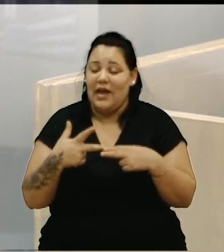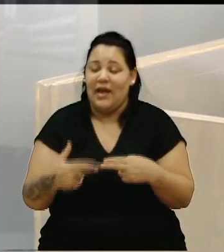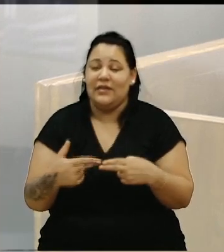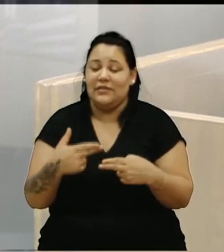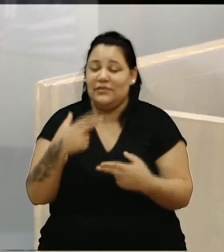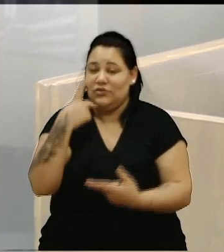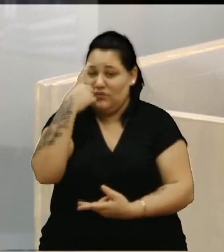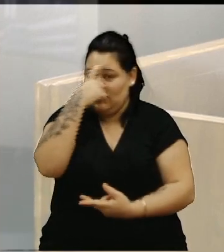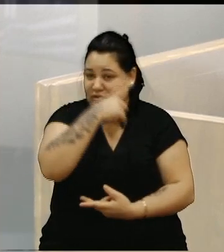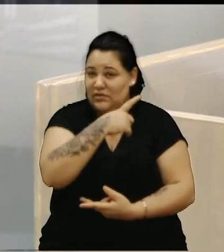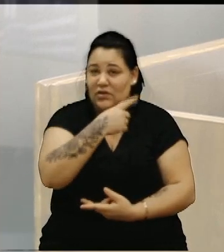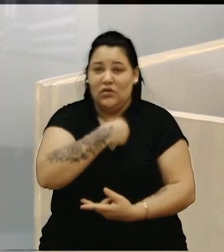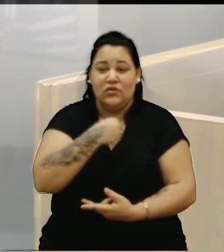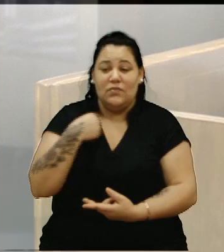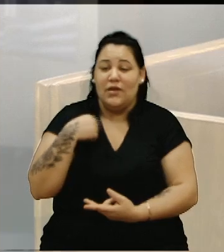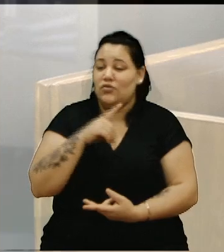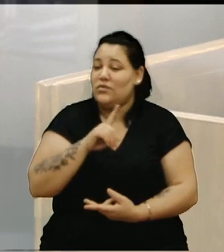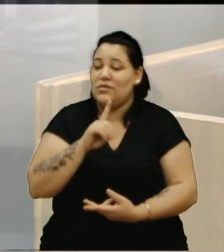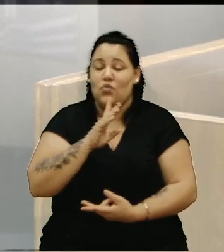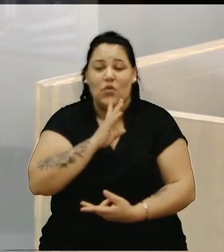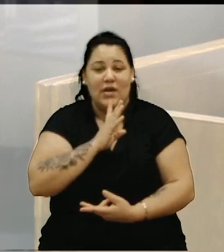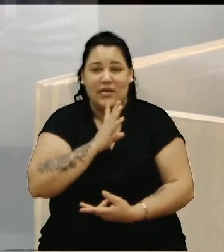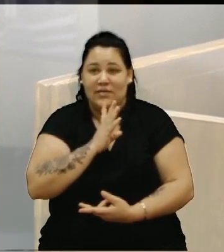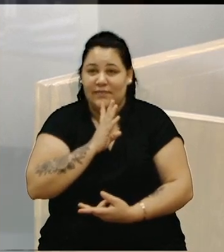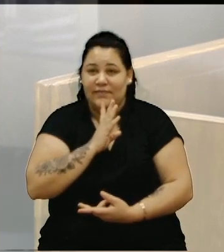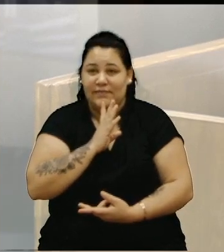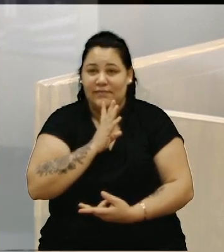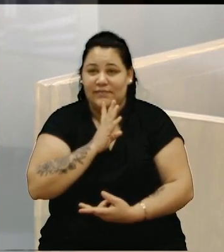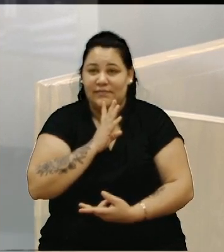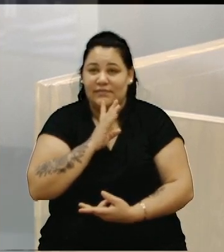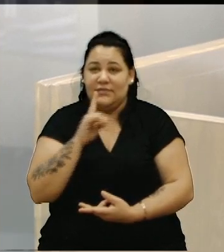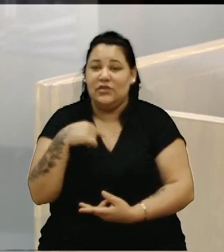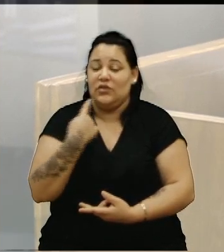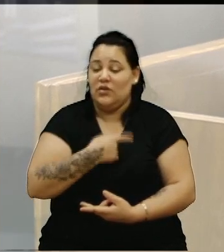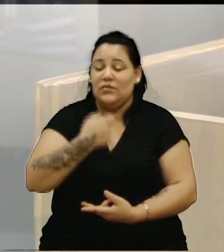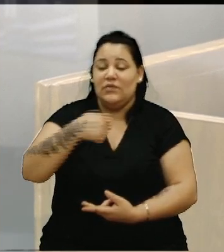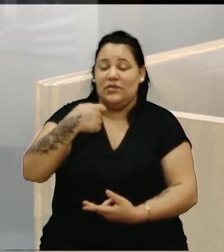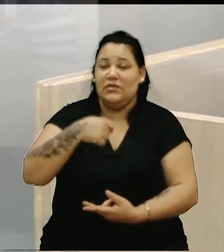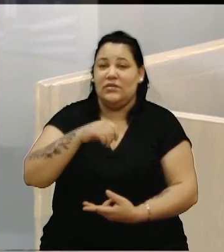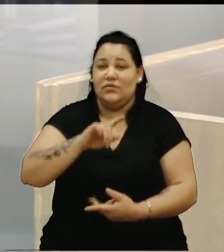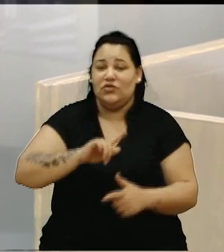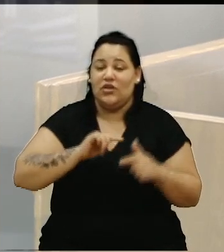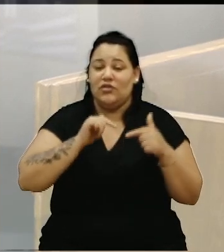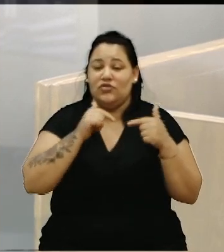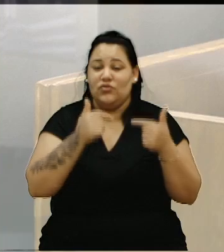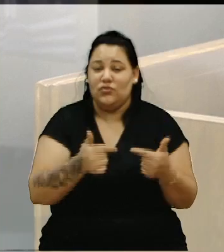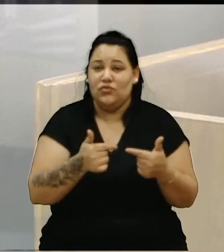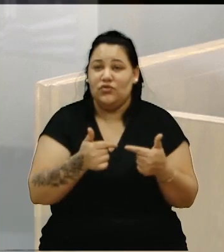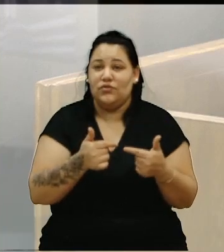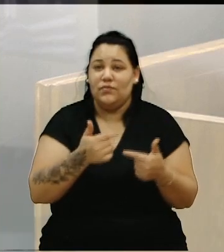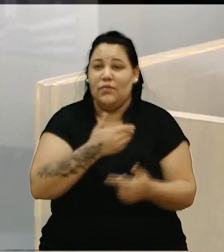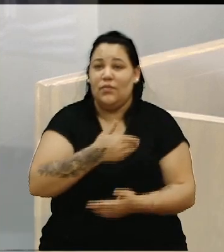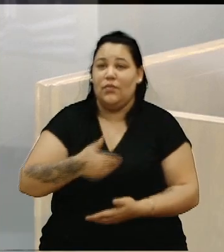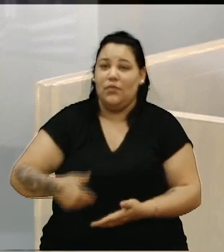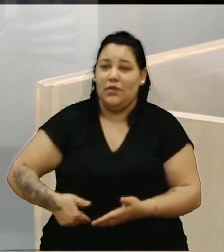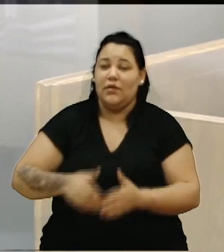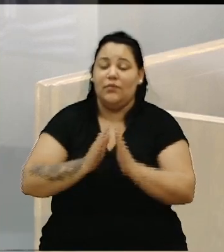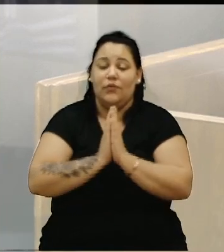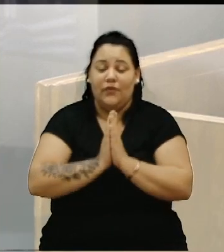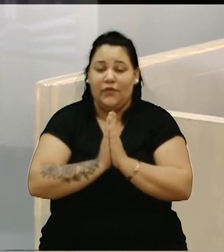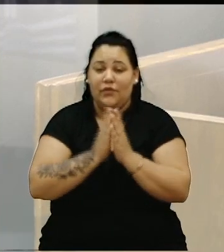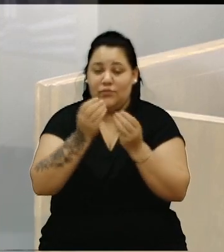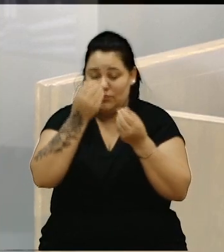os médicos não conhecem. E nós precisamos de medidas públicas para os nossos raros.